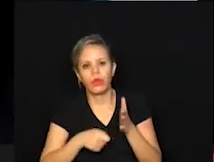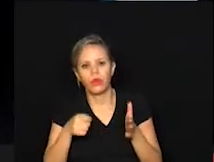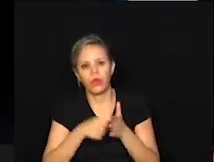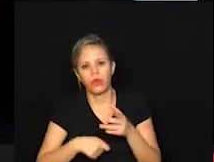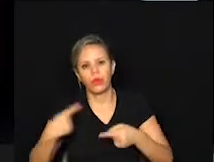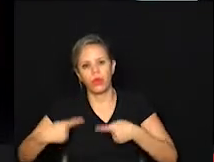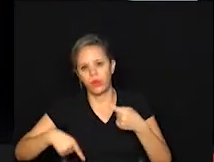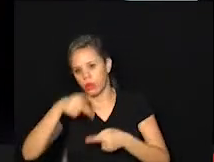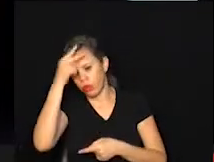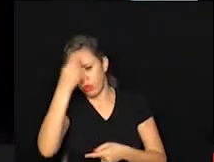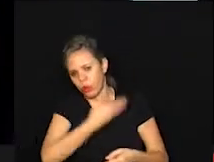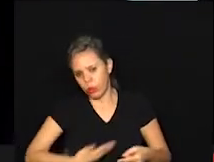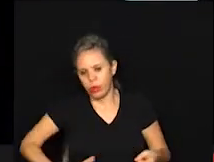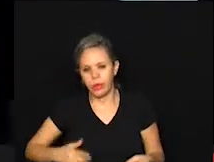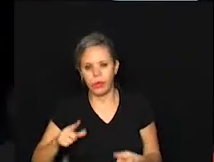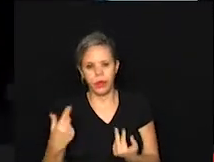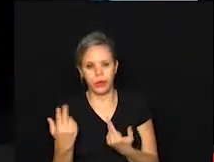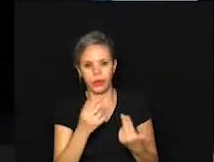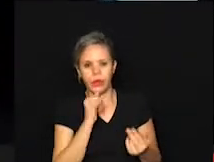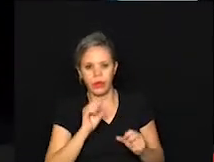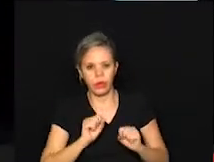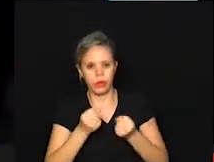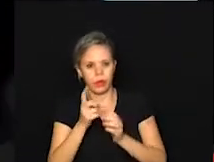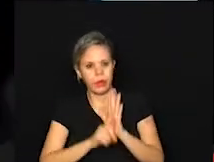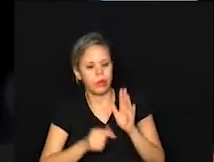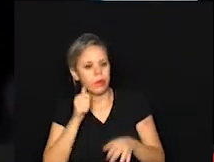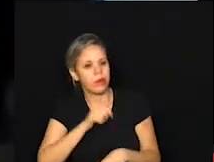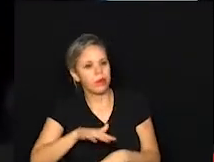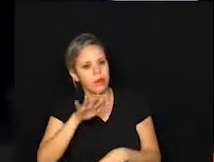política pública, assim como a defesa do direito das